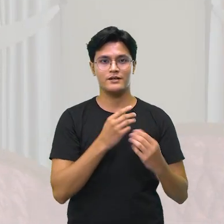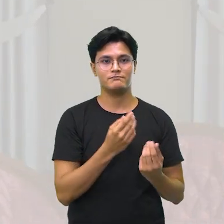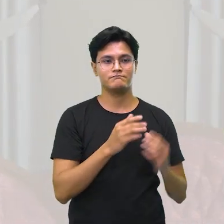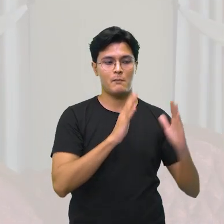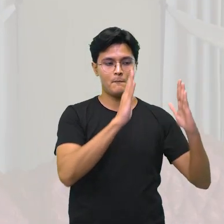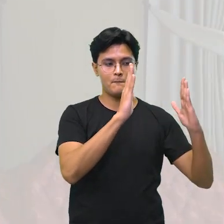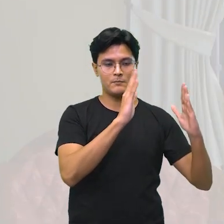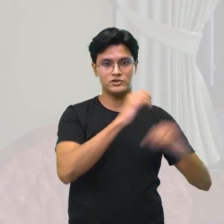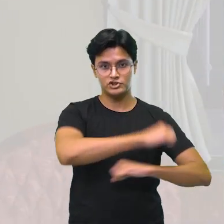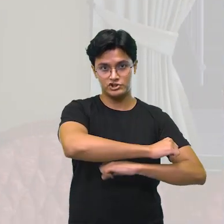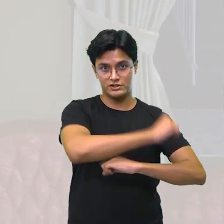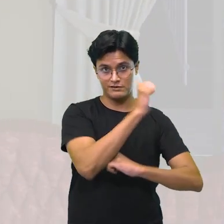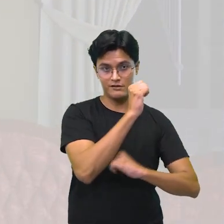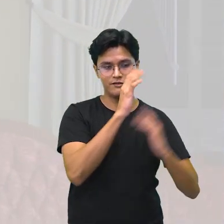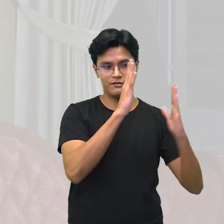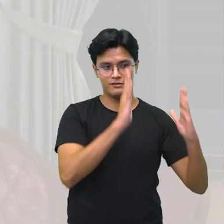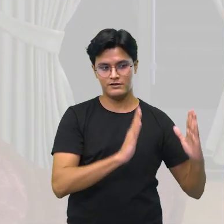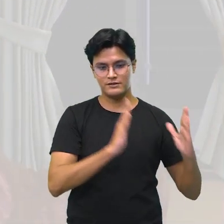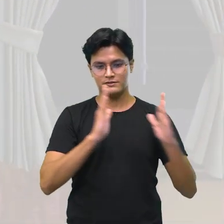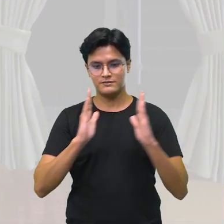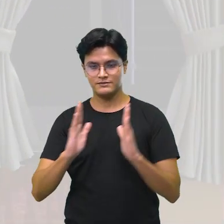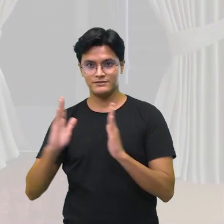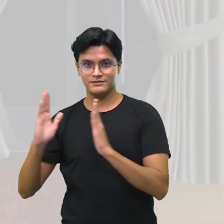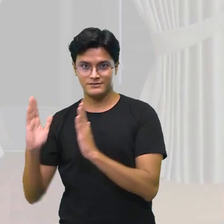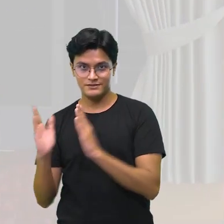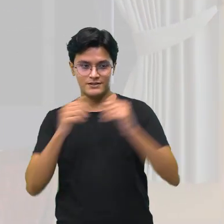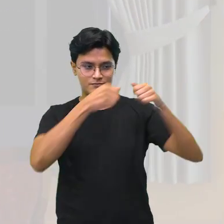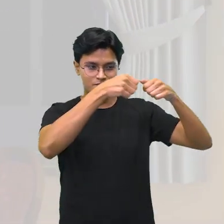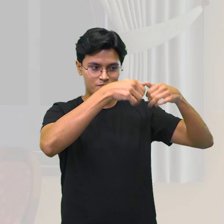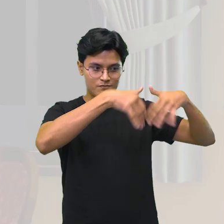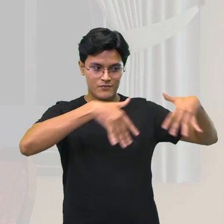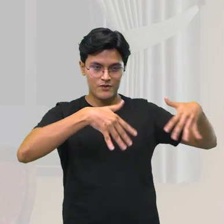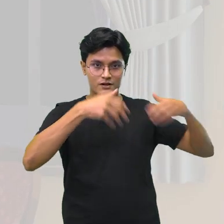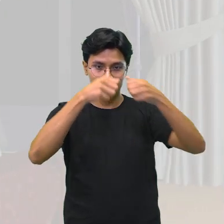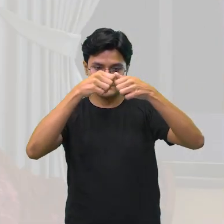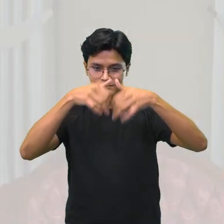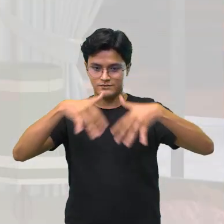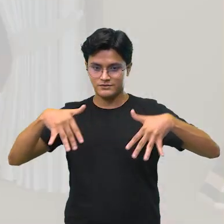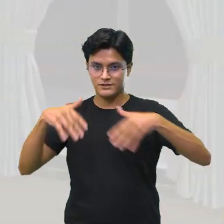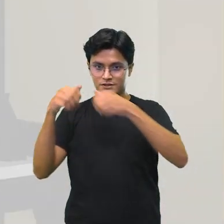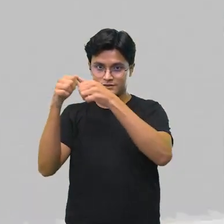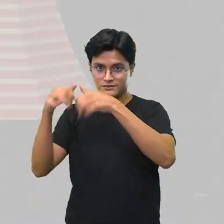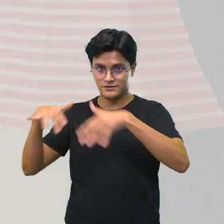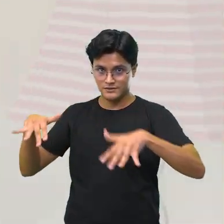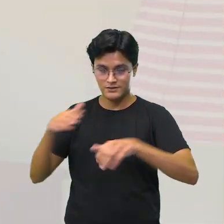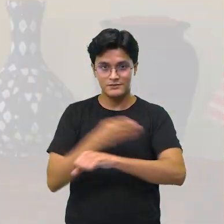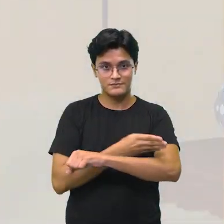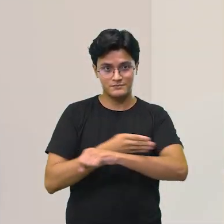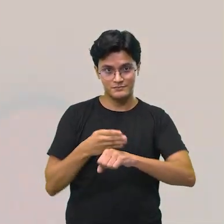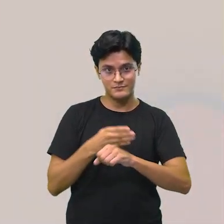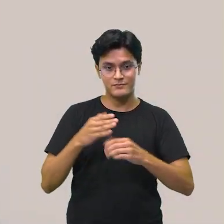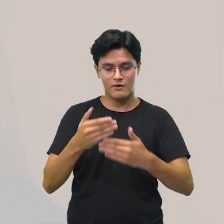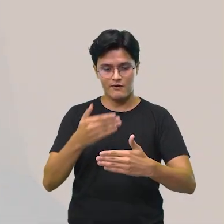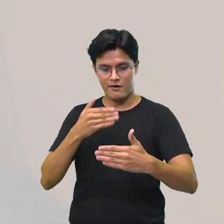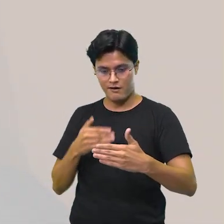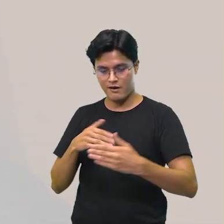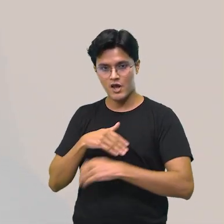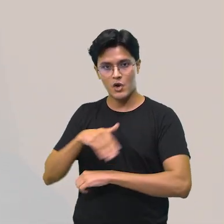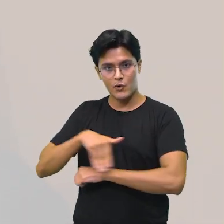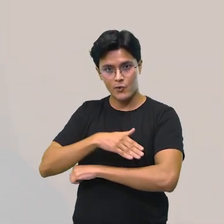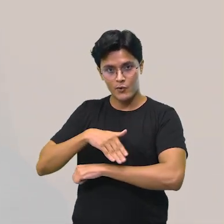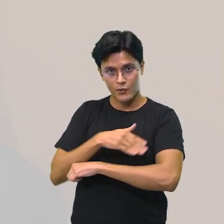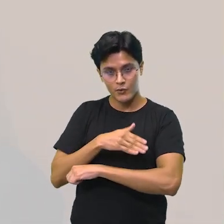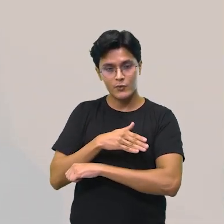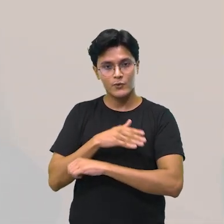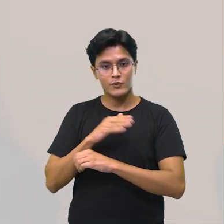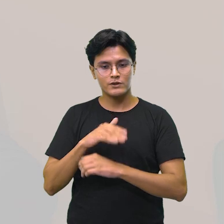sacada, guarnecidas de cortinas brancas, davam para a rua. Do lado oposto, um enorme espelho de